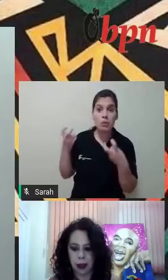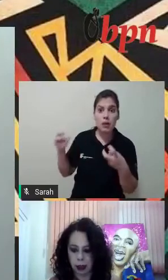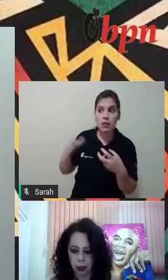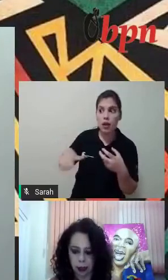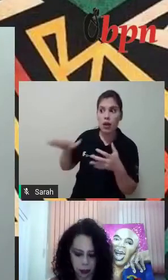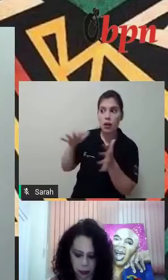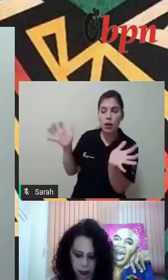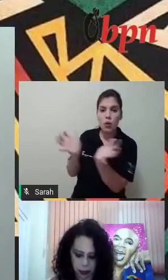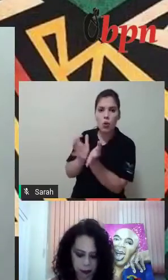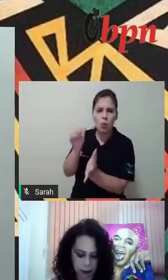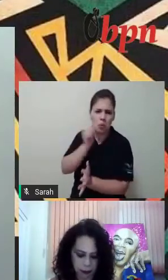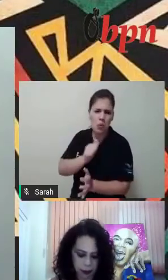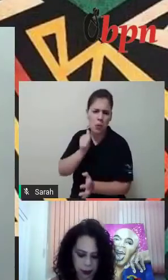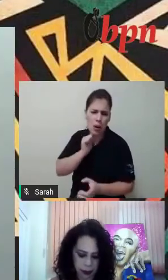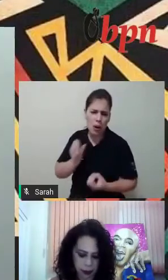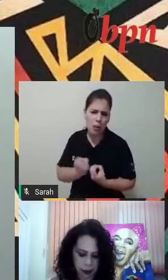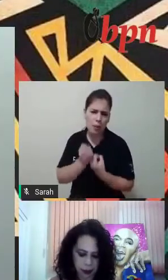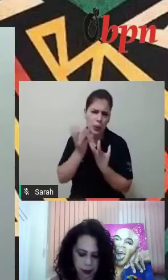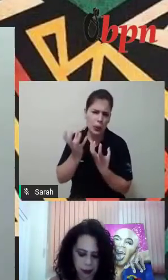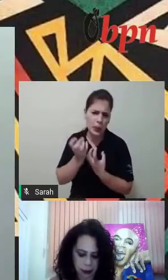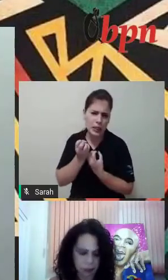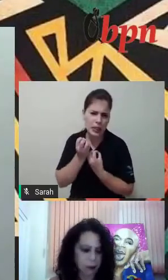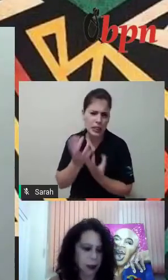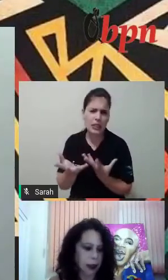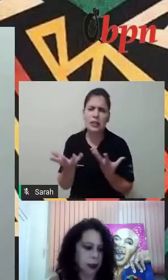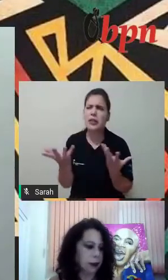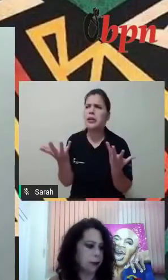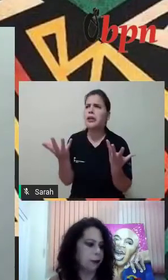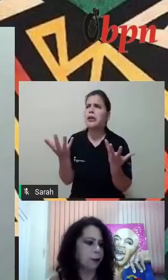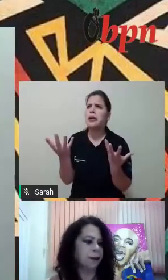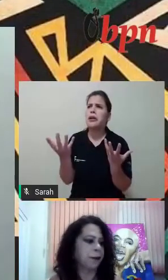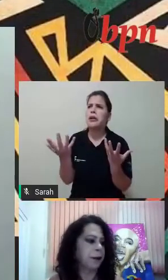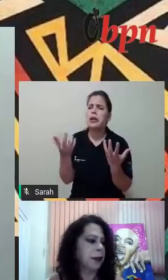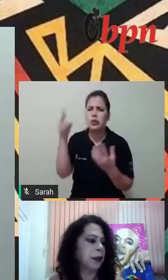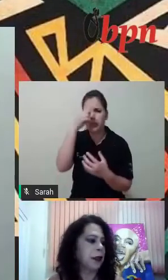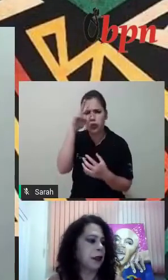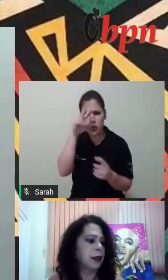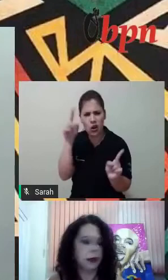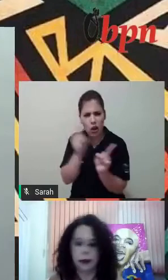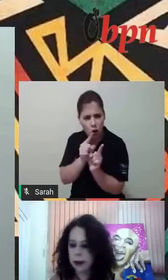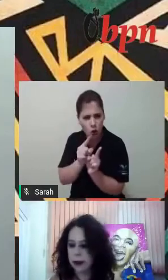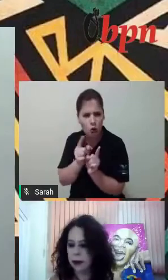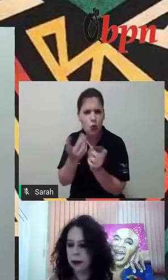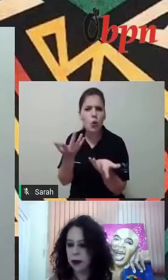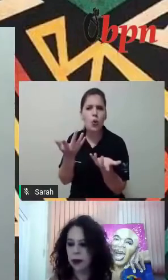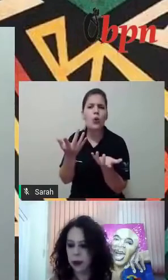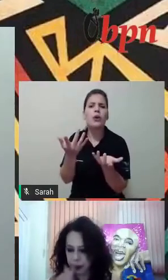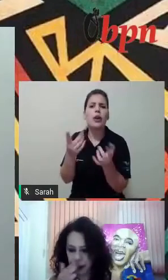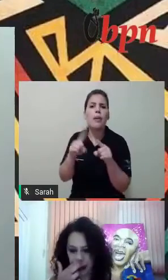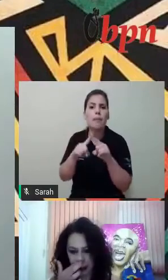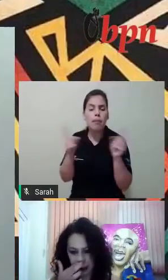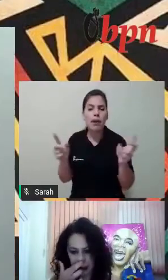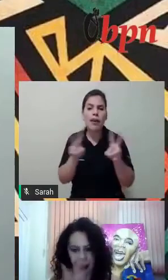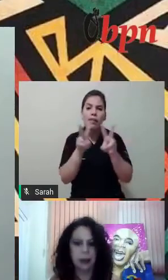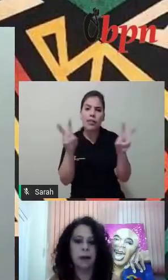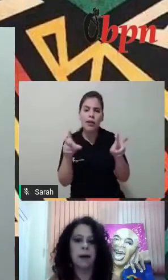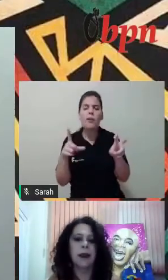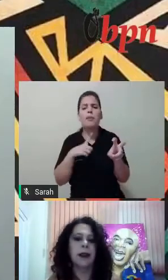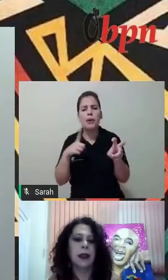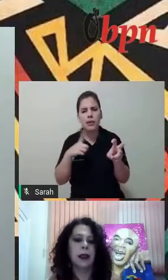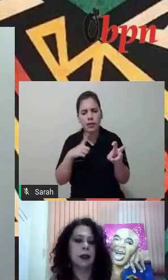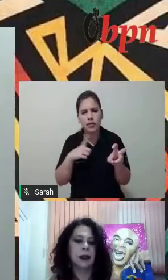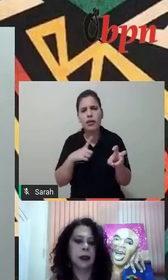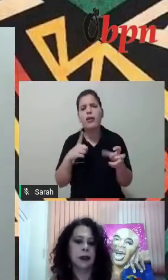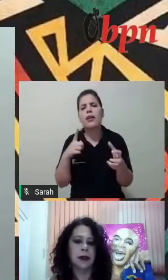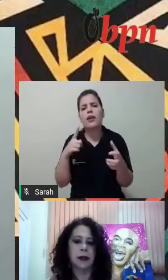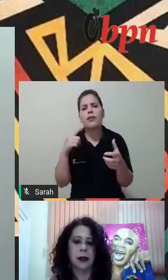fazem poesias, fazem contos a partir de relação de mulheres com outras